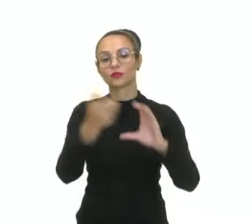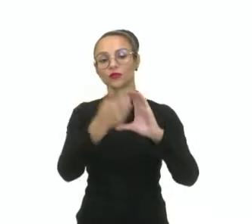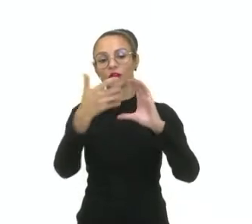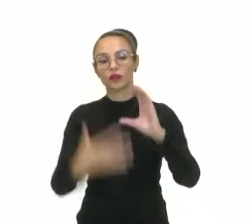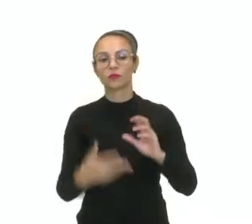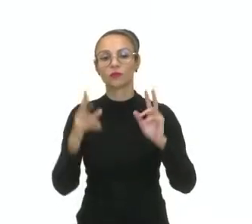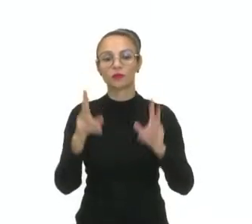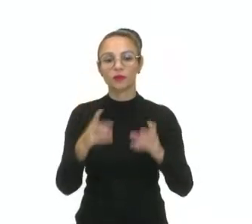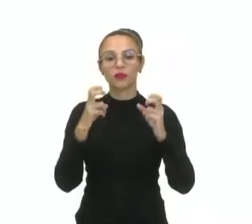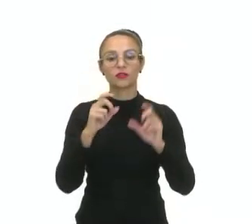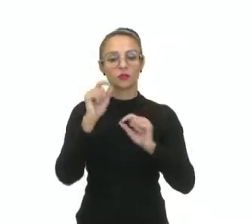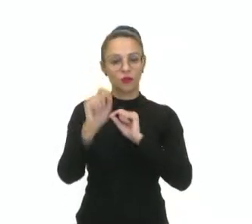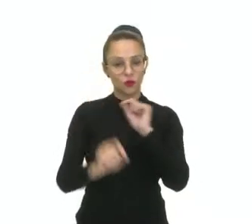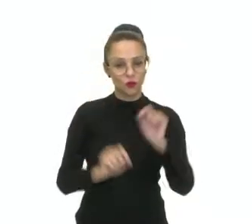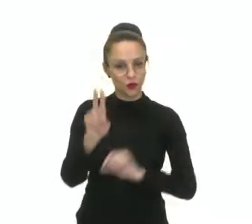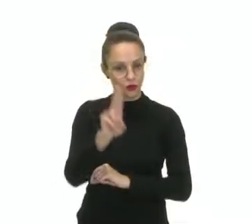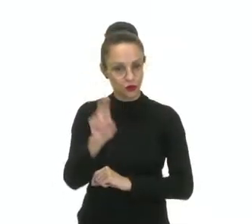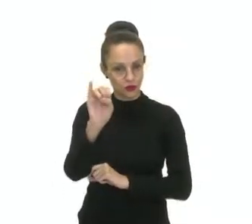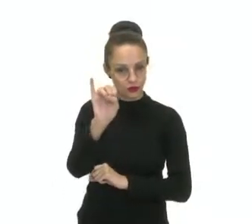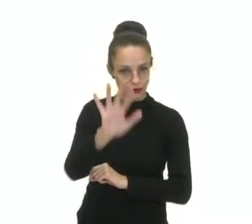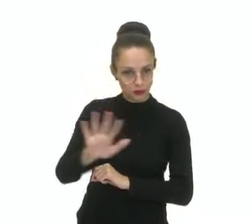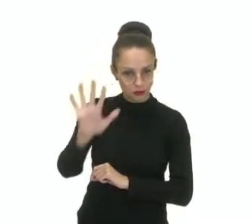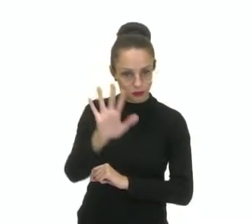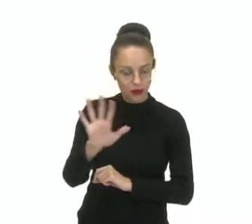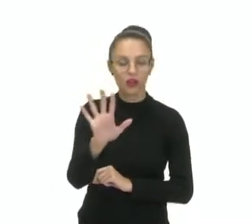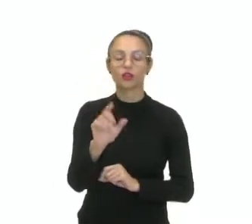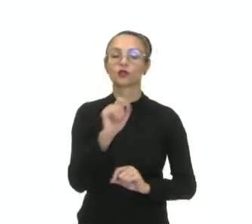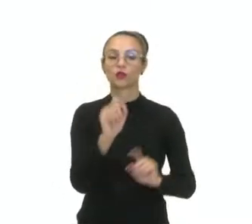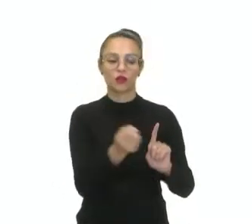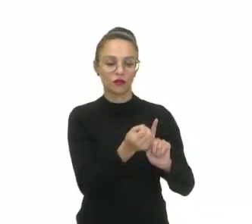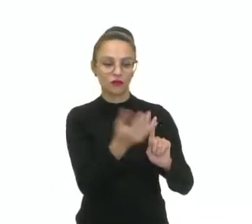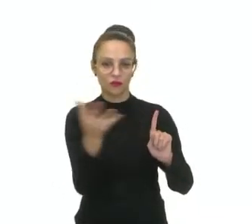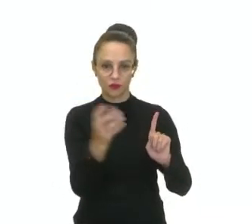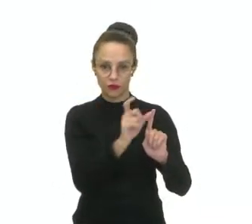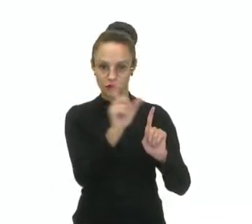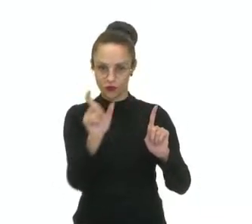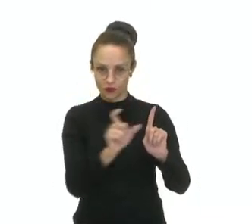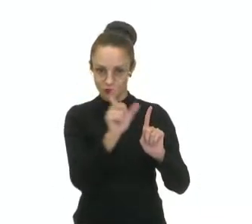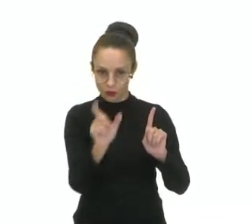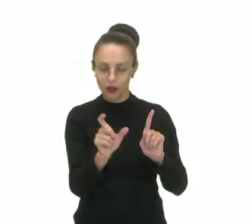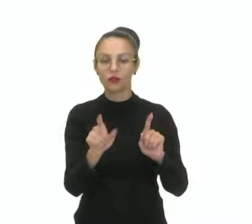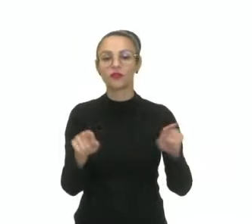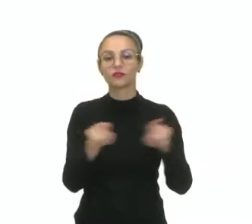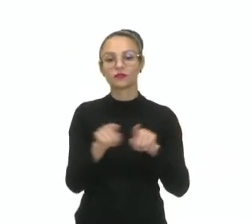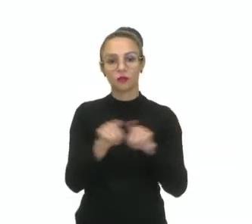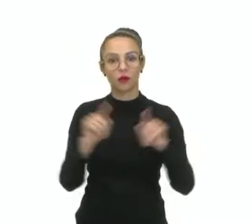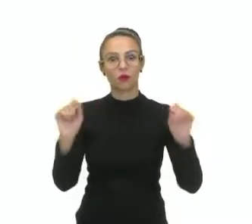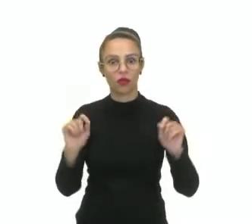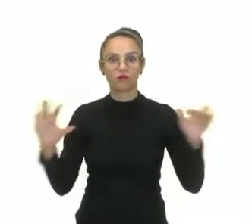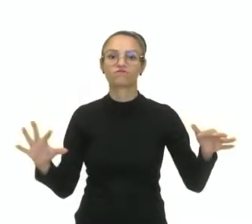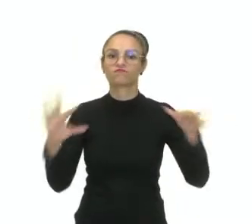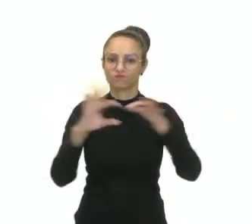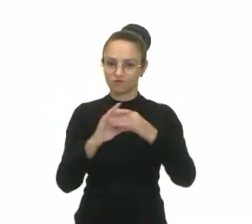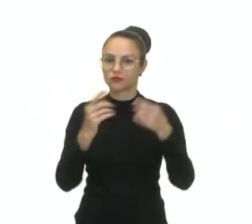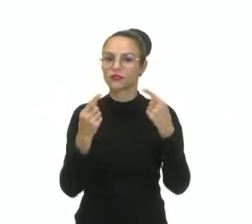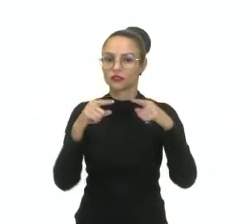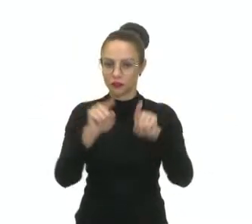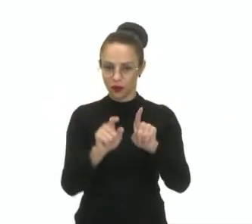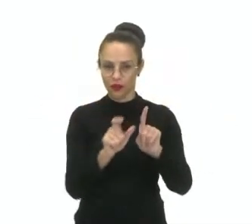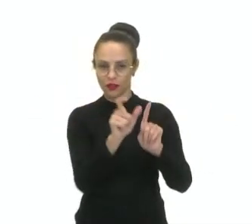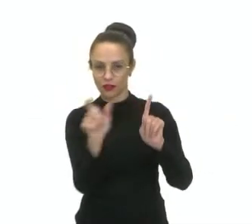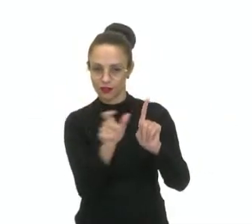uso da imagem, né, da linguagem verbal, da linguagem não verbal, como inseparáveis no texto.